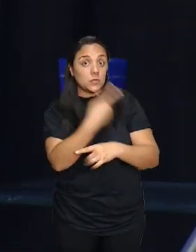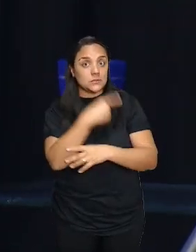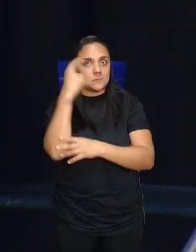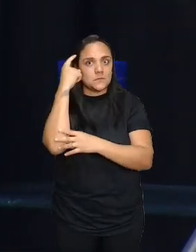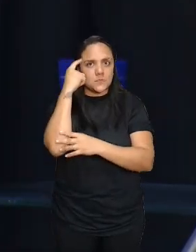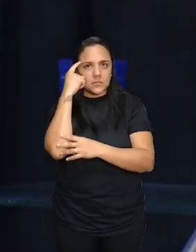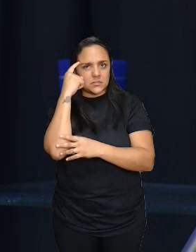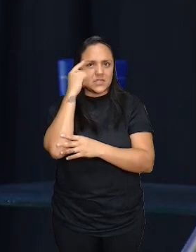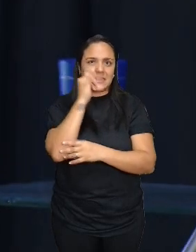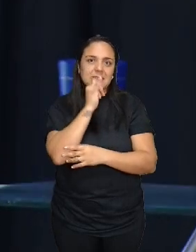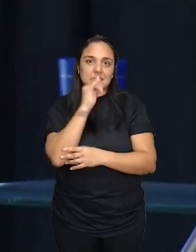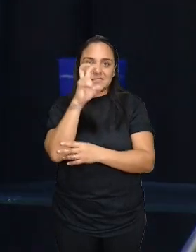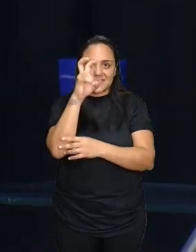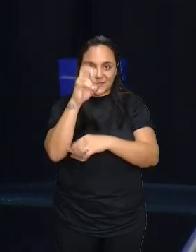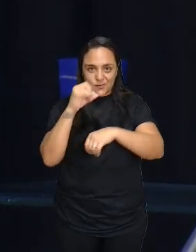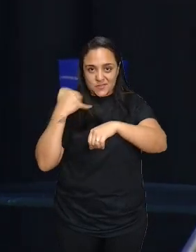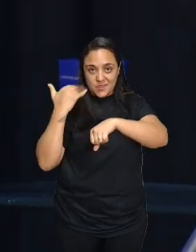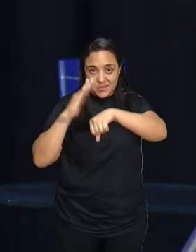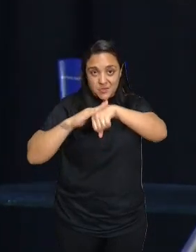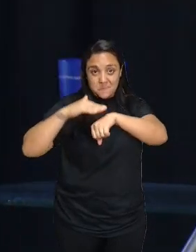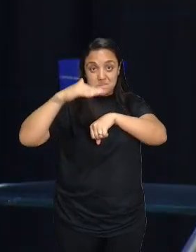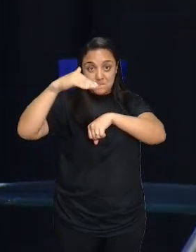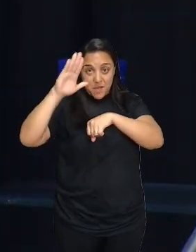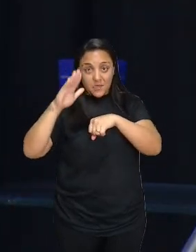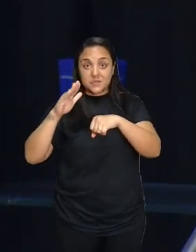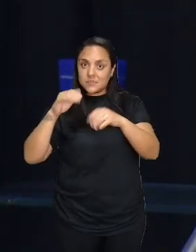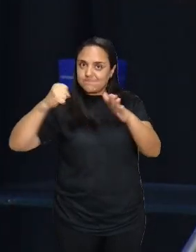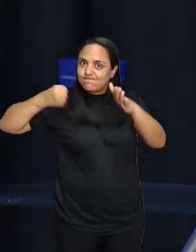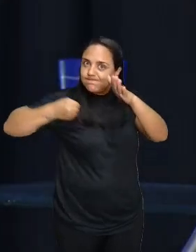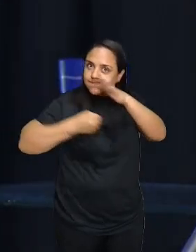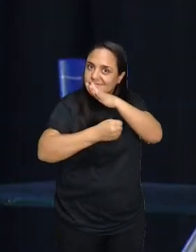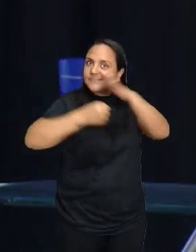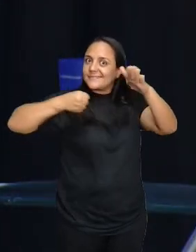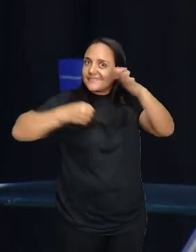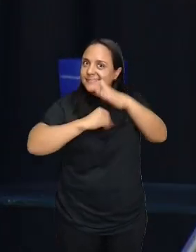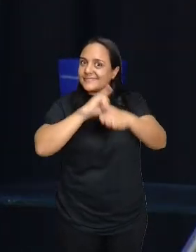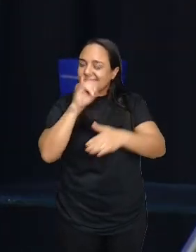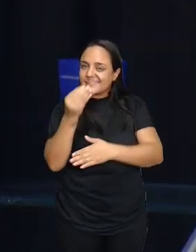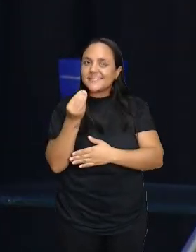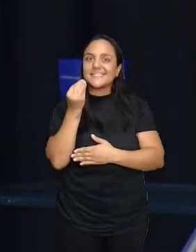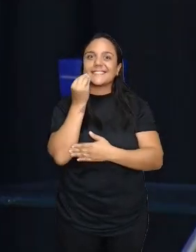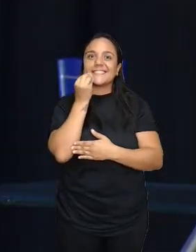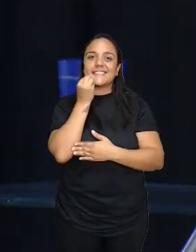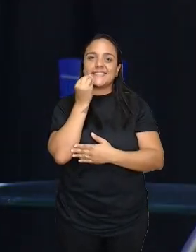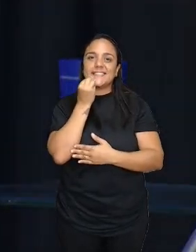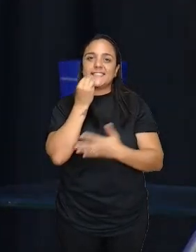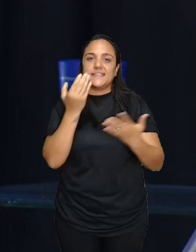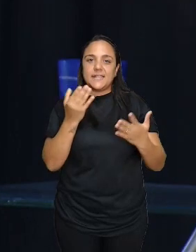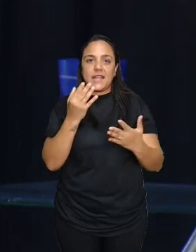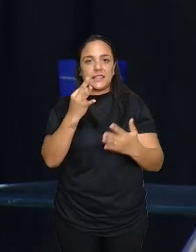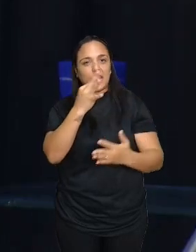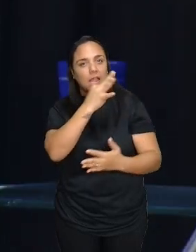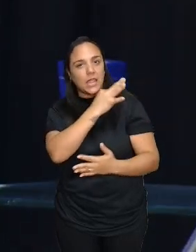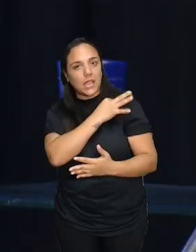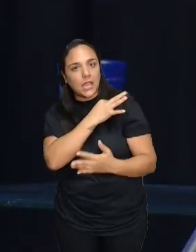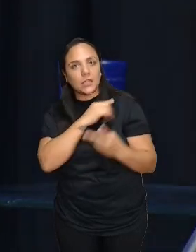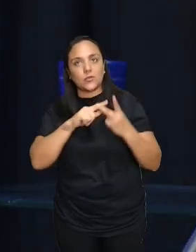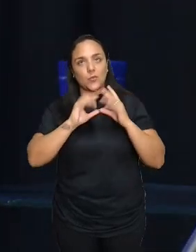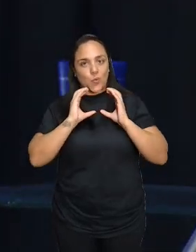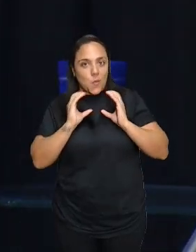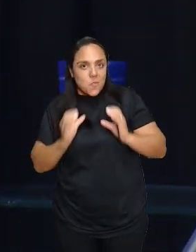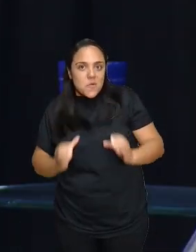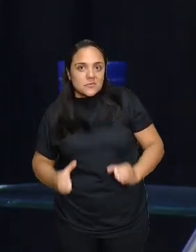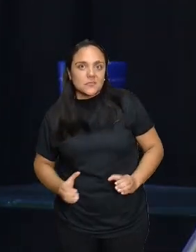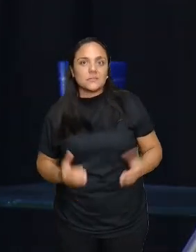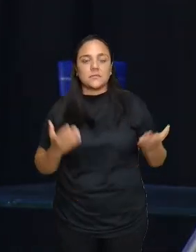pessoal 50 mais apto para esse novo mercado de trabalho. Precisa estar atualizado, técnica e comportamentalmente. E uma das questões é